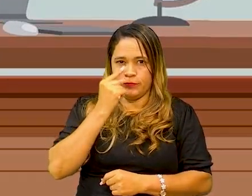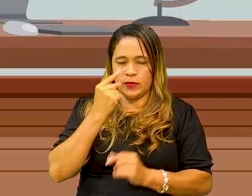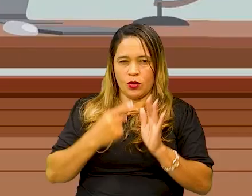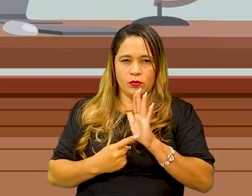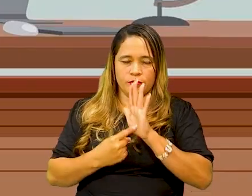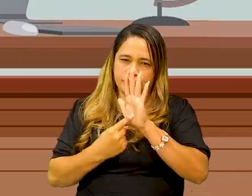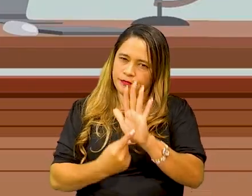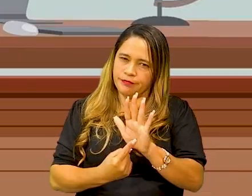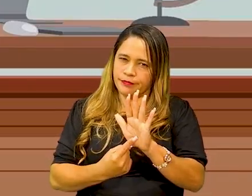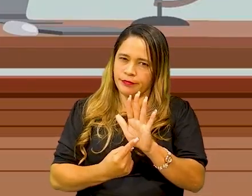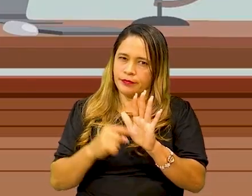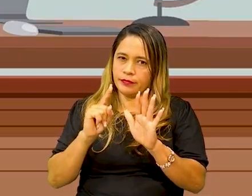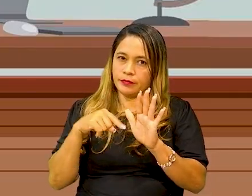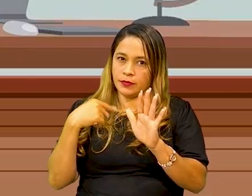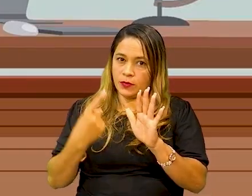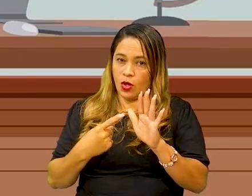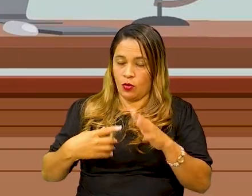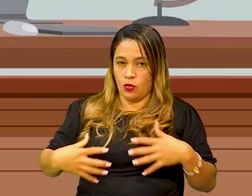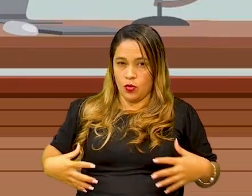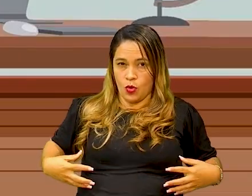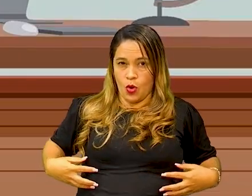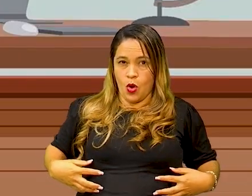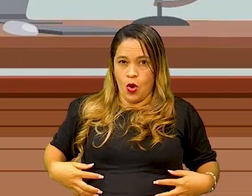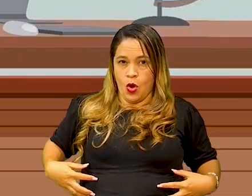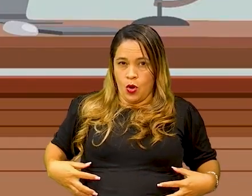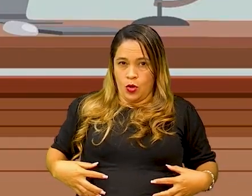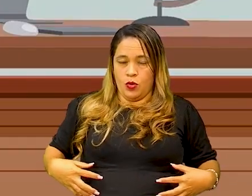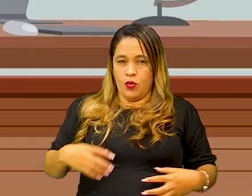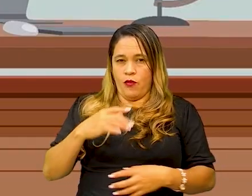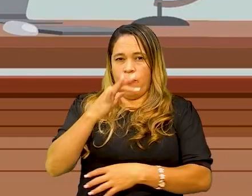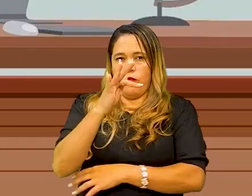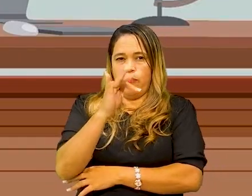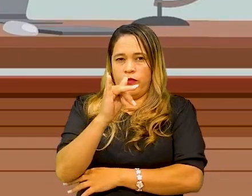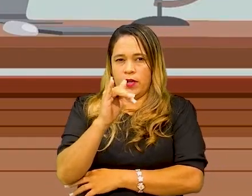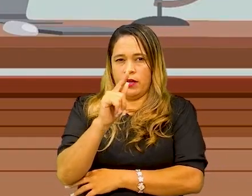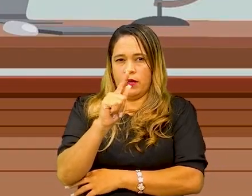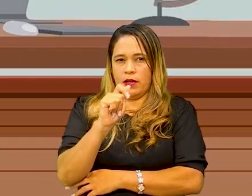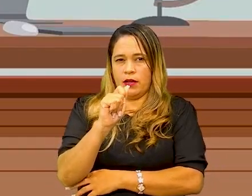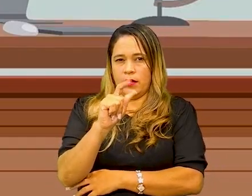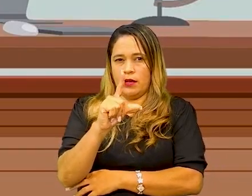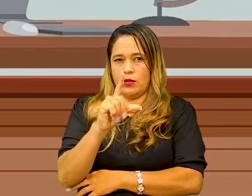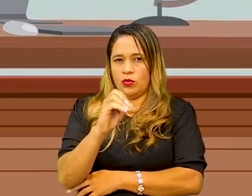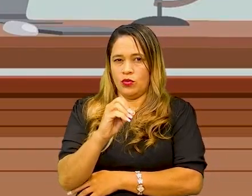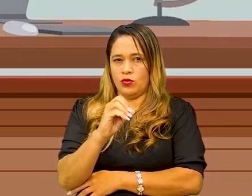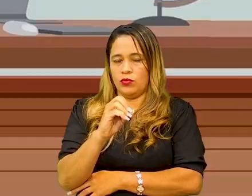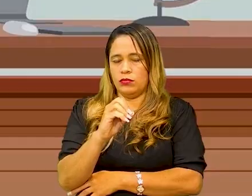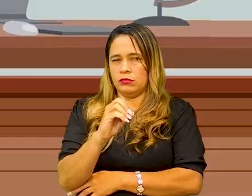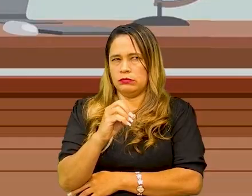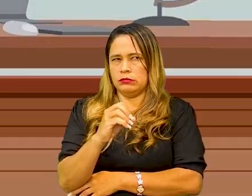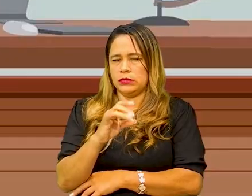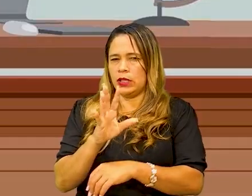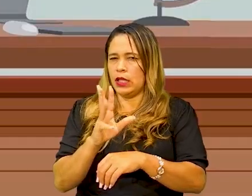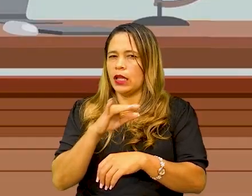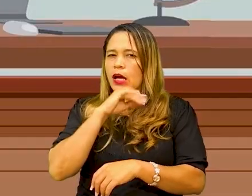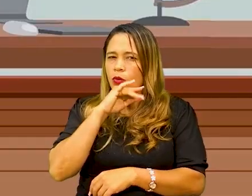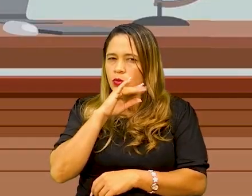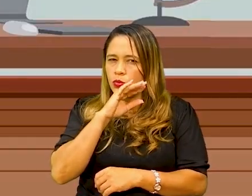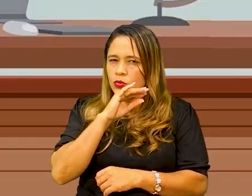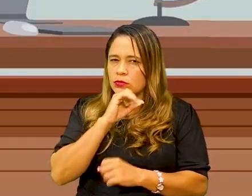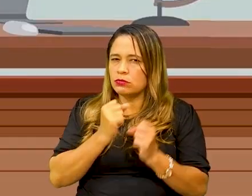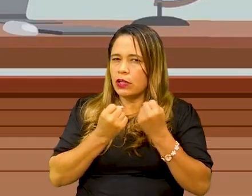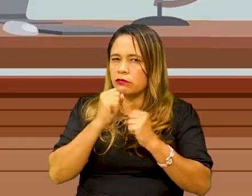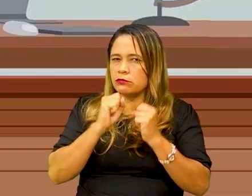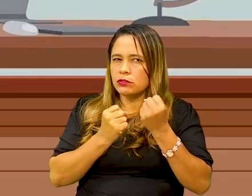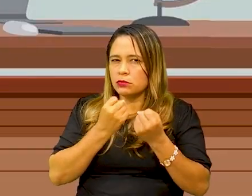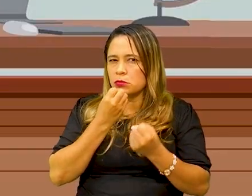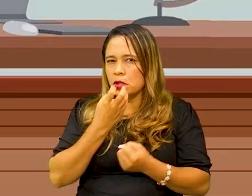mostra? Que geralmente o fígado, que é um órgão que a gente tem aqui no abdômen, do lado direito, não está funcionando bem. Que é uma das coisas que essa bactéria